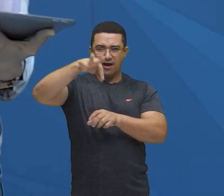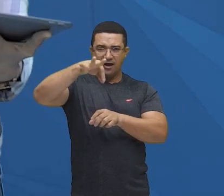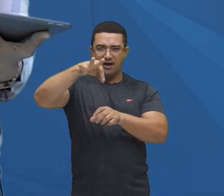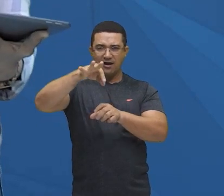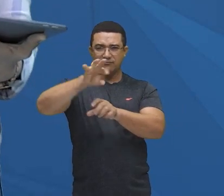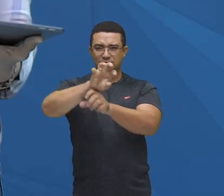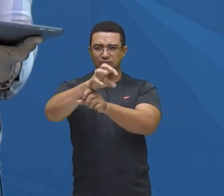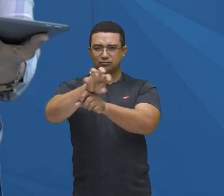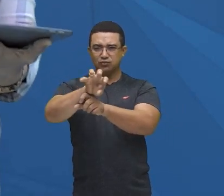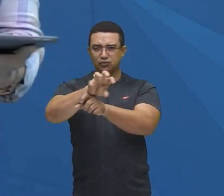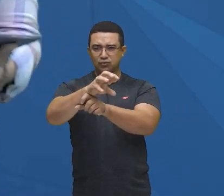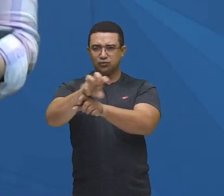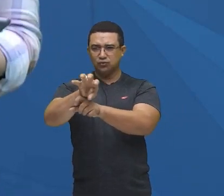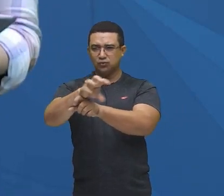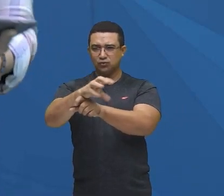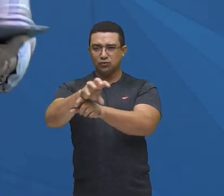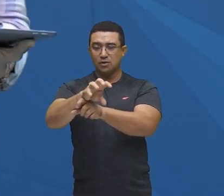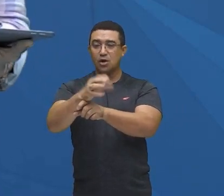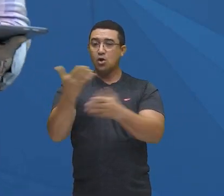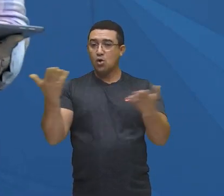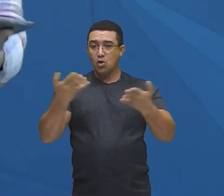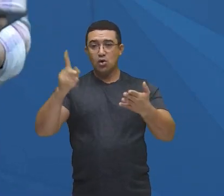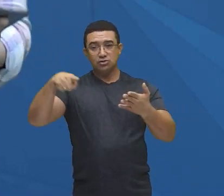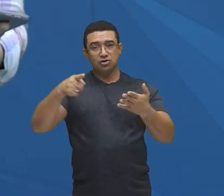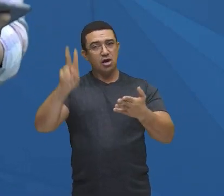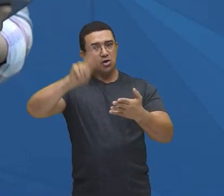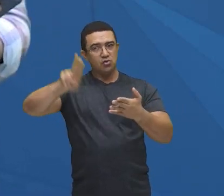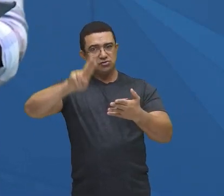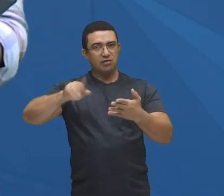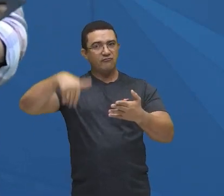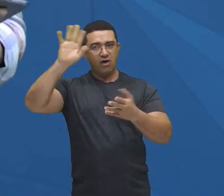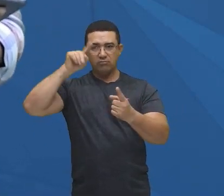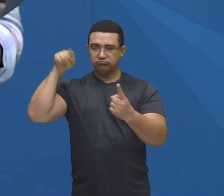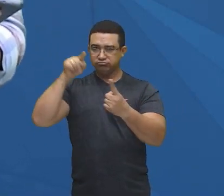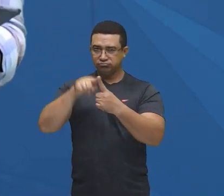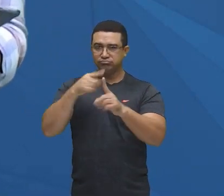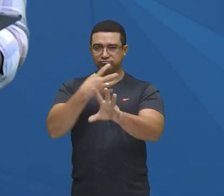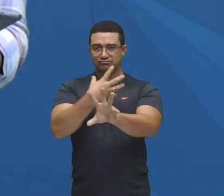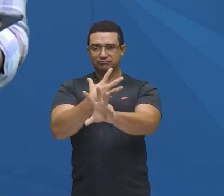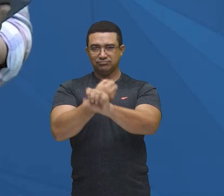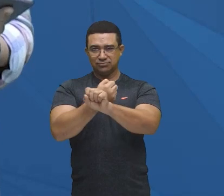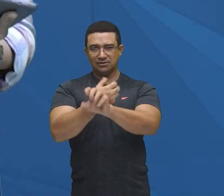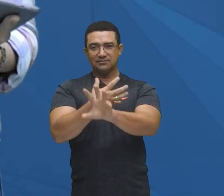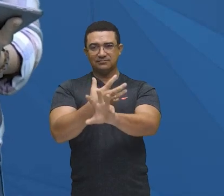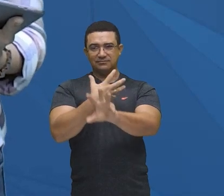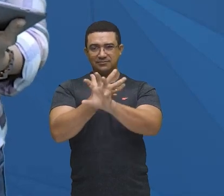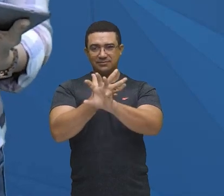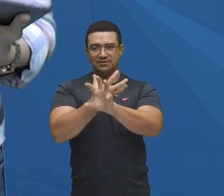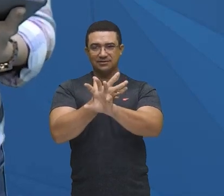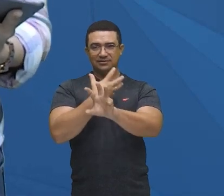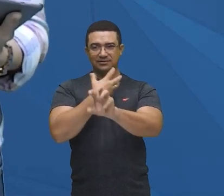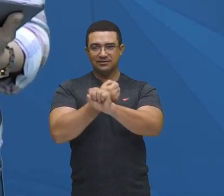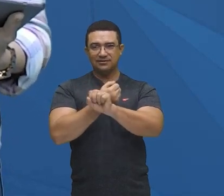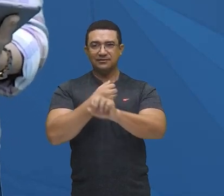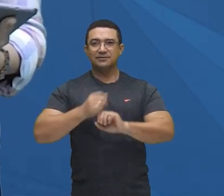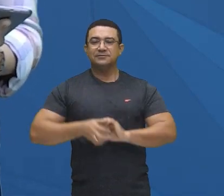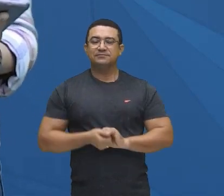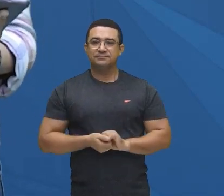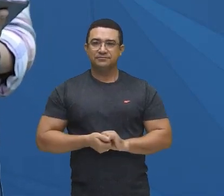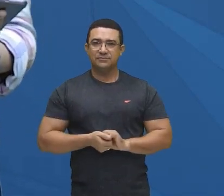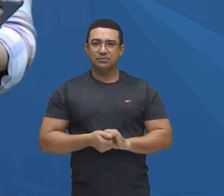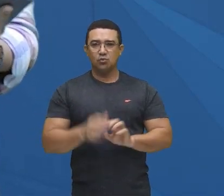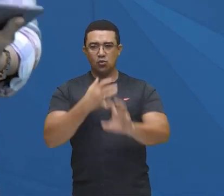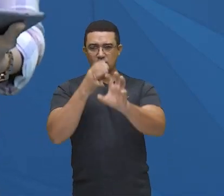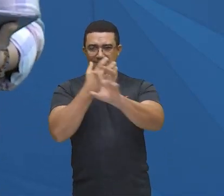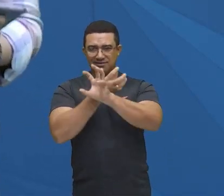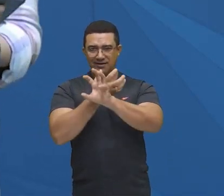ali de interesse. Hoje é utilizada para várias finalidades, inclusive fazer as videochamadas, né? Porque você consegue ali se filmar